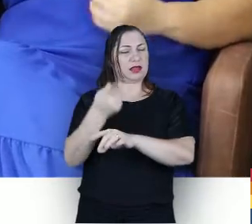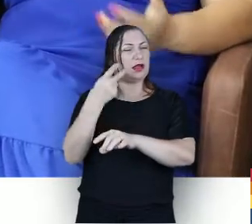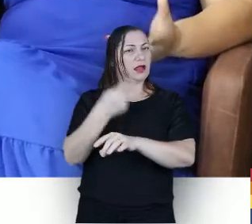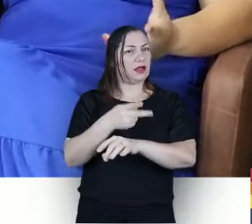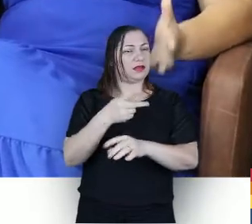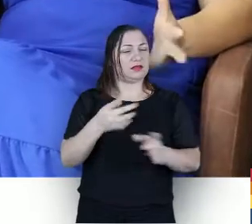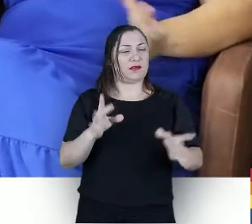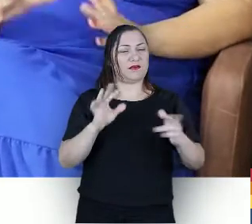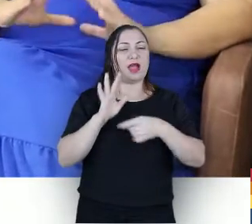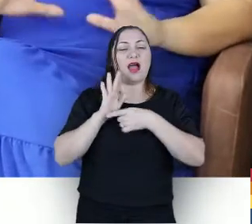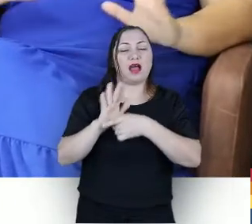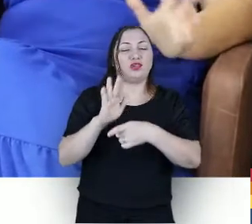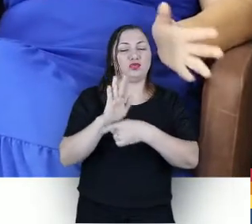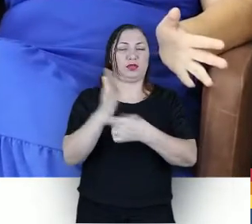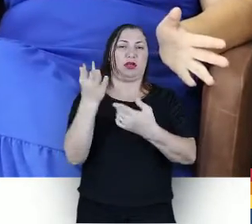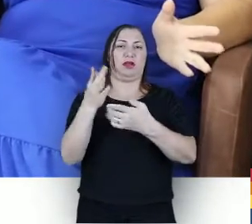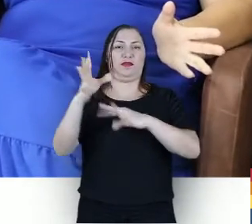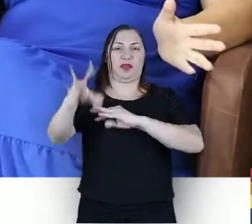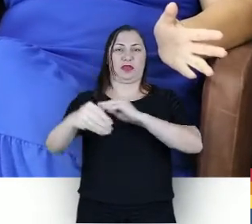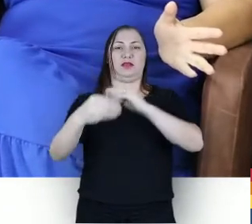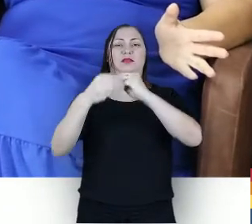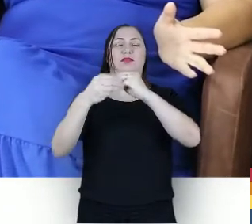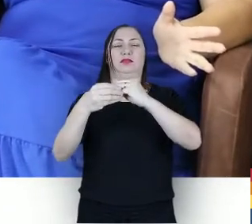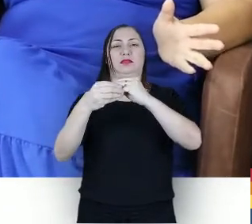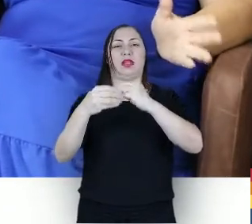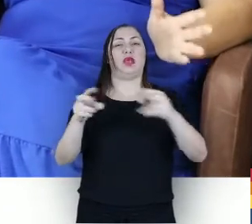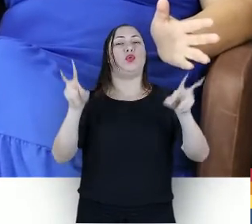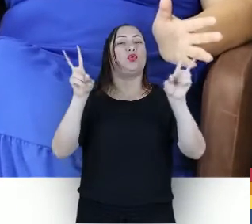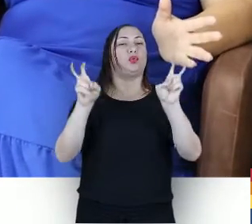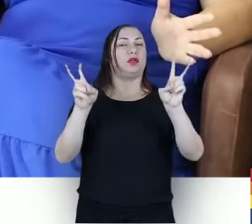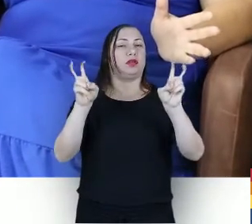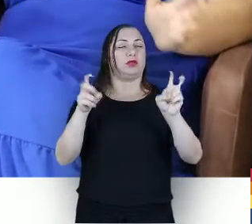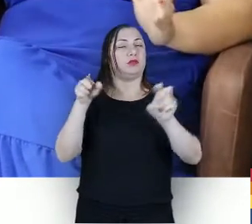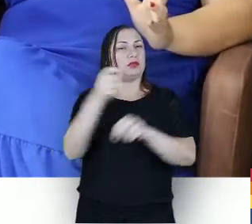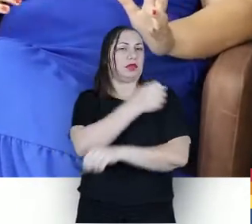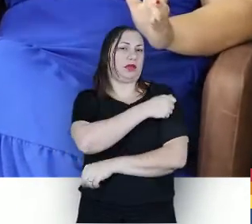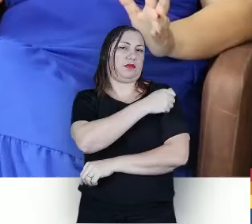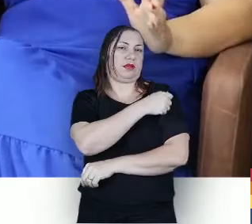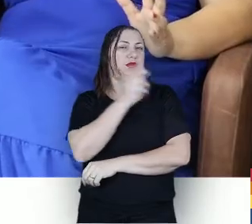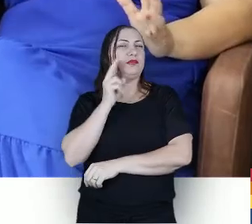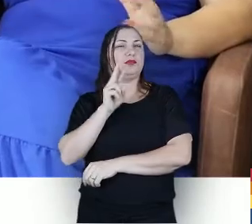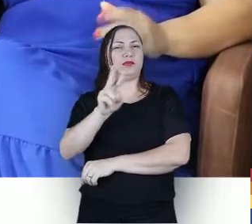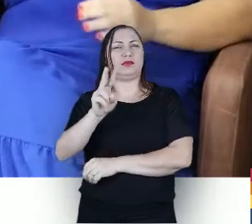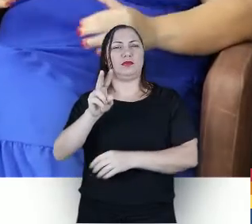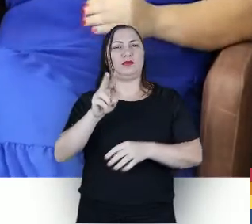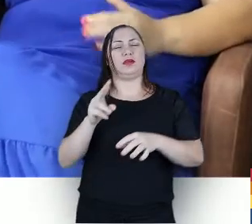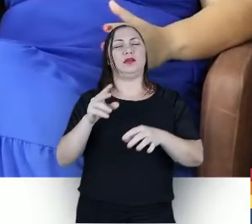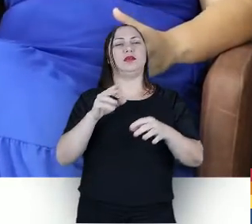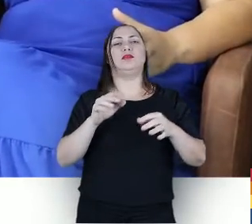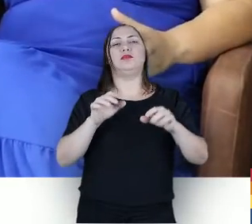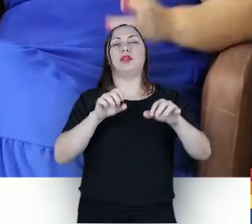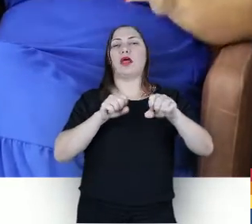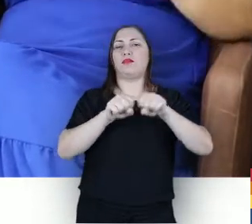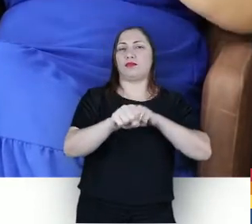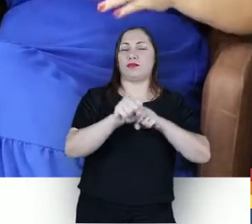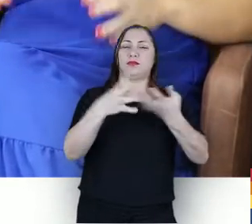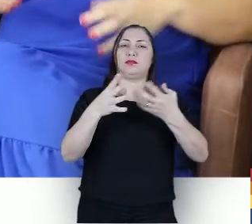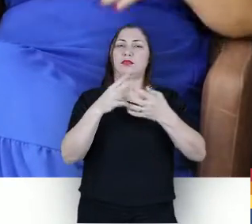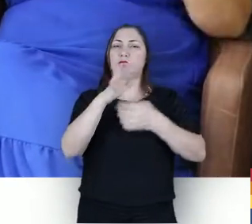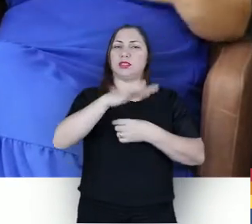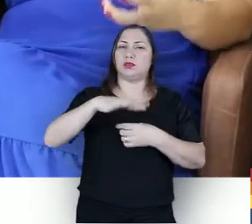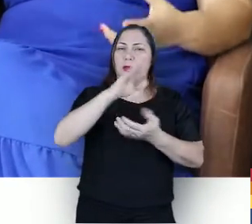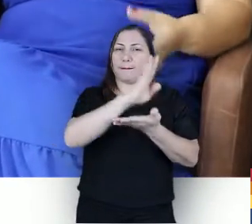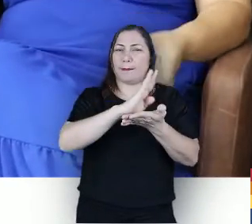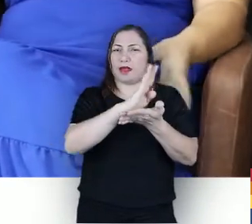no componente curricular, aqui em questão, a língua inglesa. Então, a gente tem que pensar que esse componente, ele